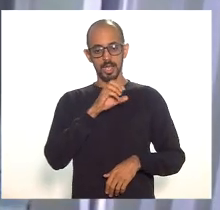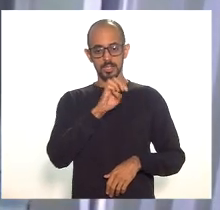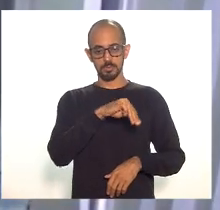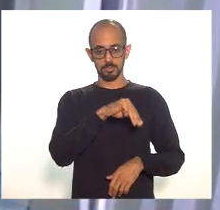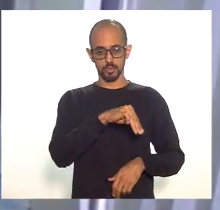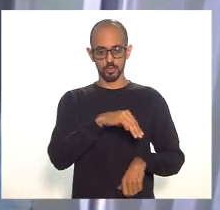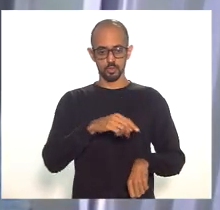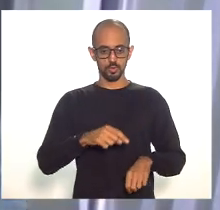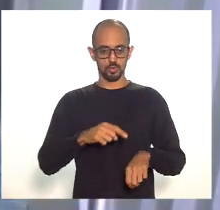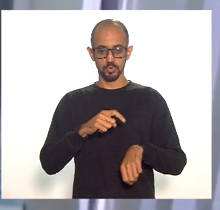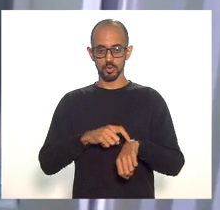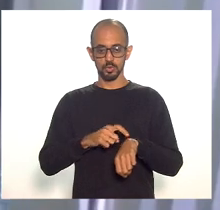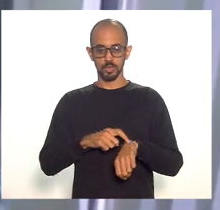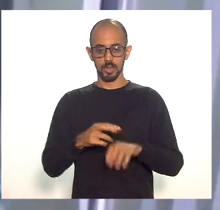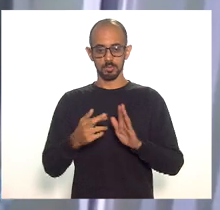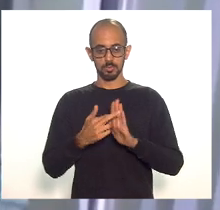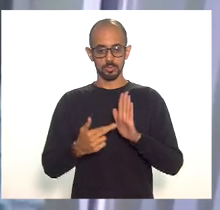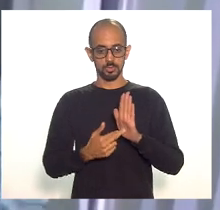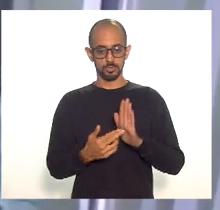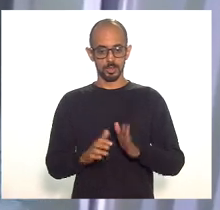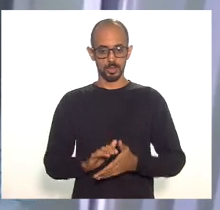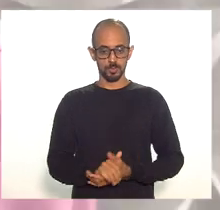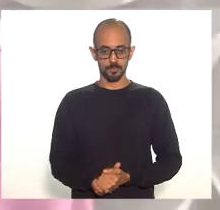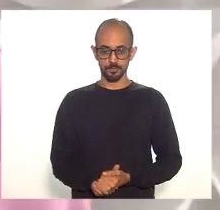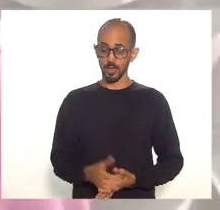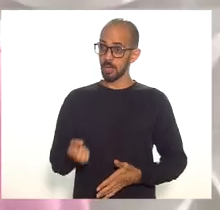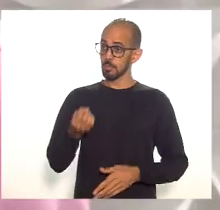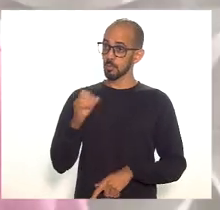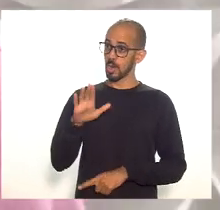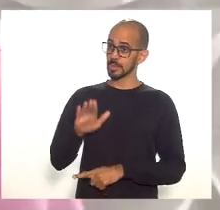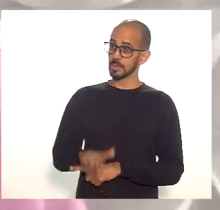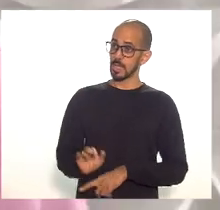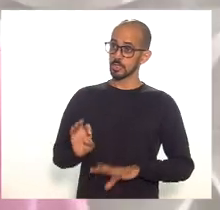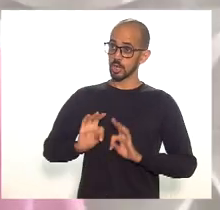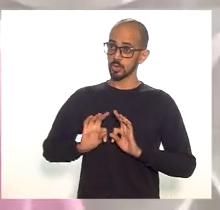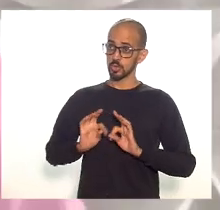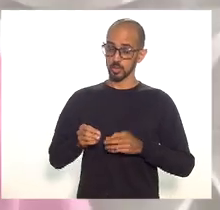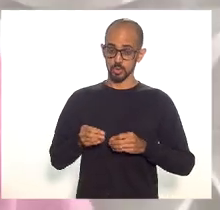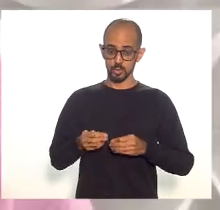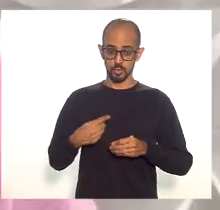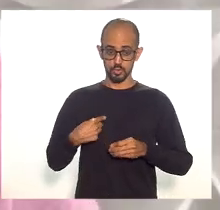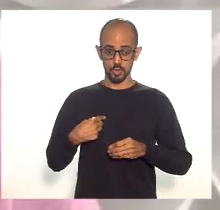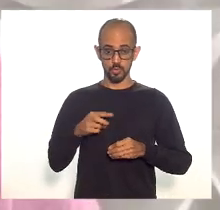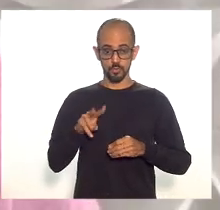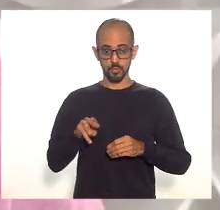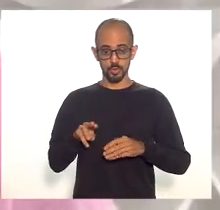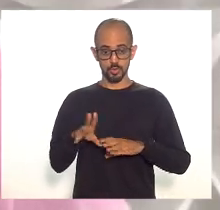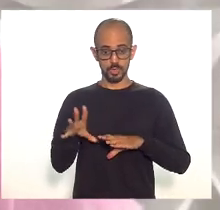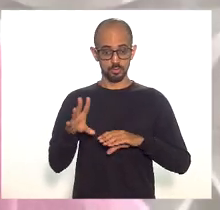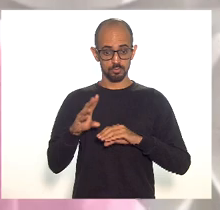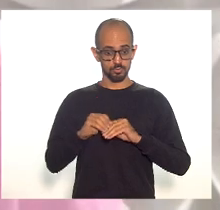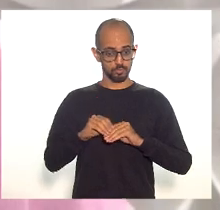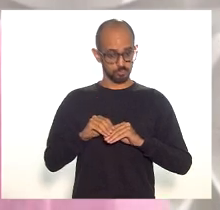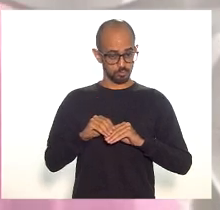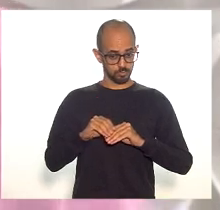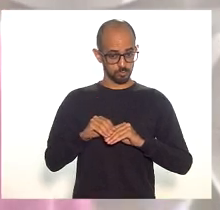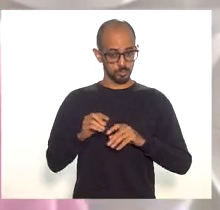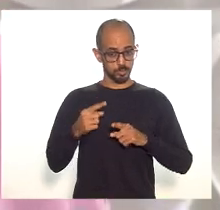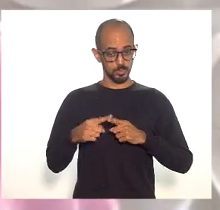acordo com o tempo regimental. Bom, boa tarde a todas e todos. Eu vou ser muito precisa, porque, afinal, estou